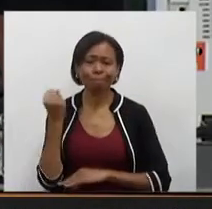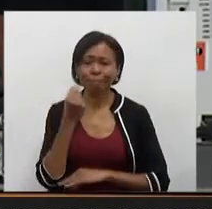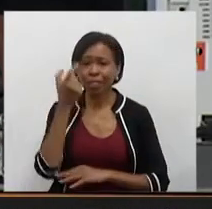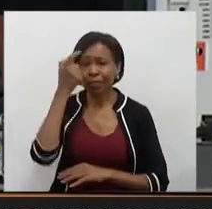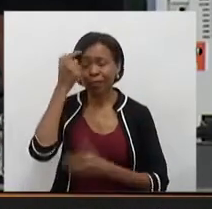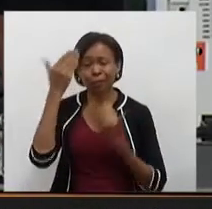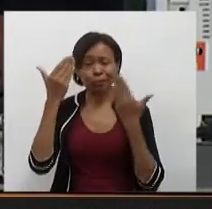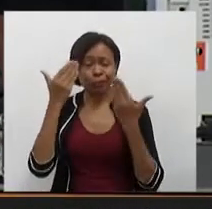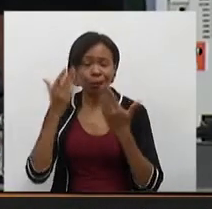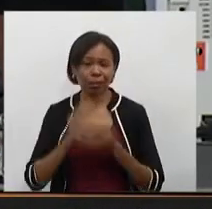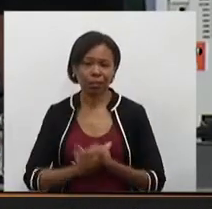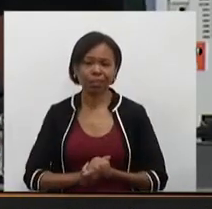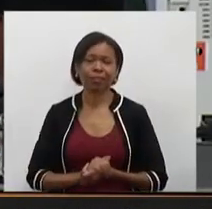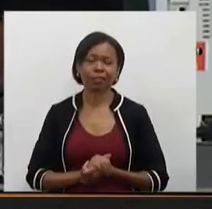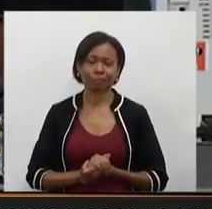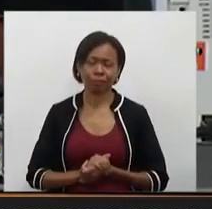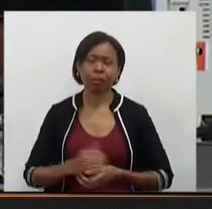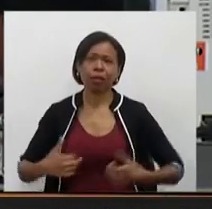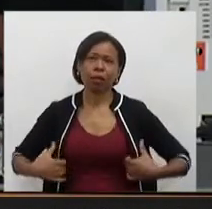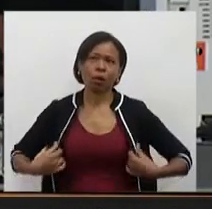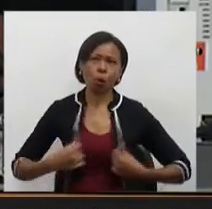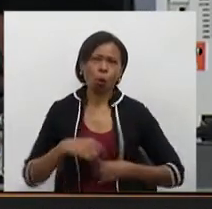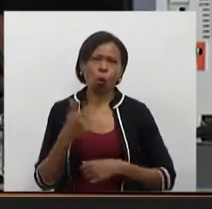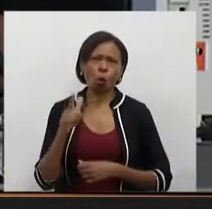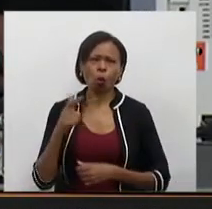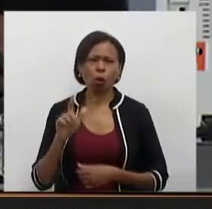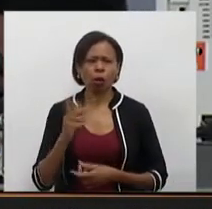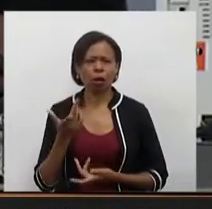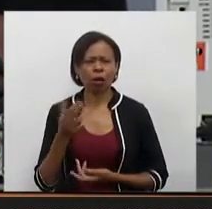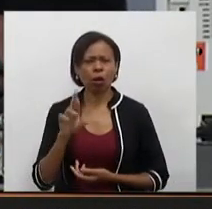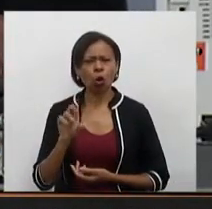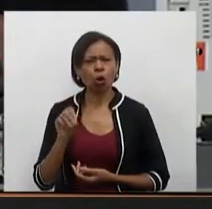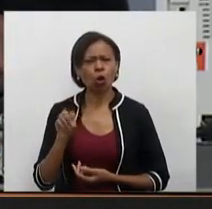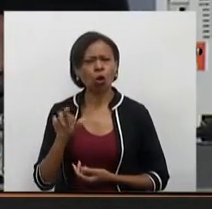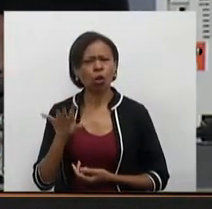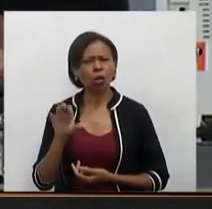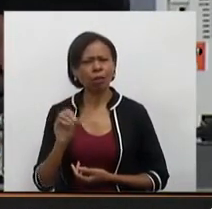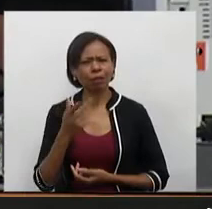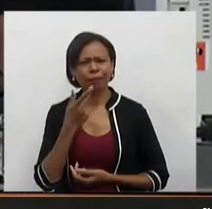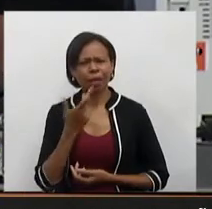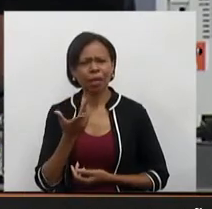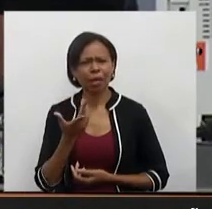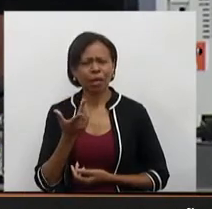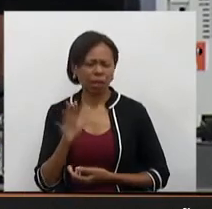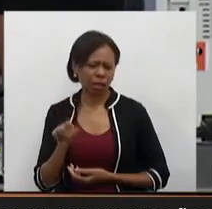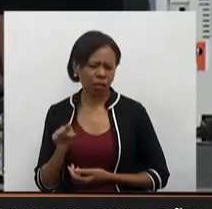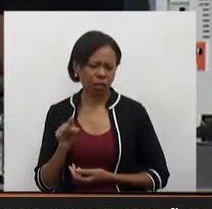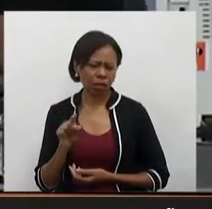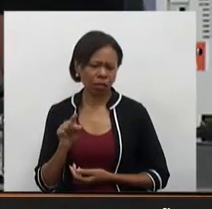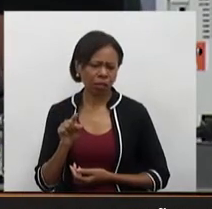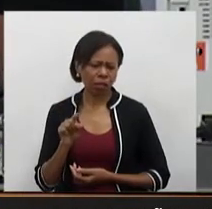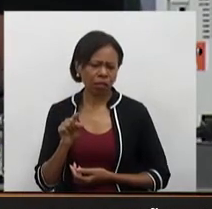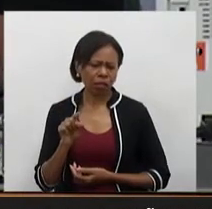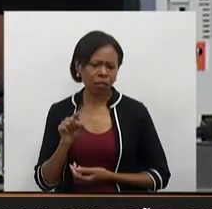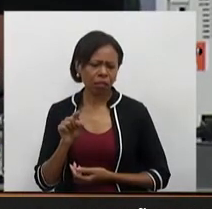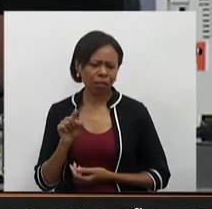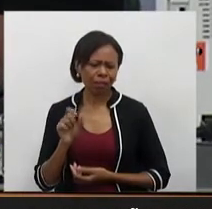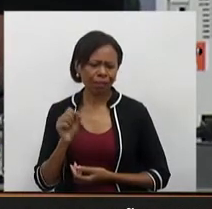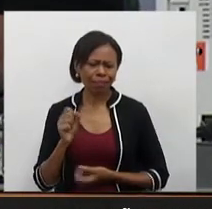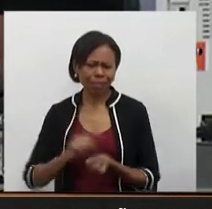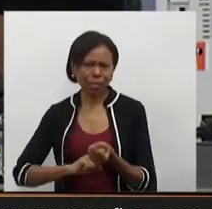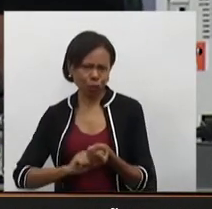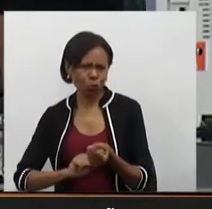pai ali, Rodrigo, se não me engano, estava muito exaltado. Rodrigo, você disse que